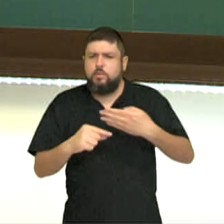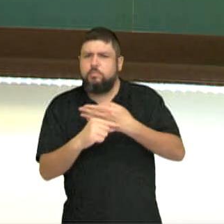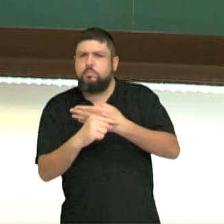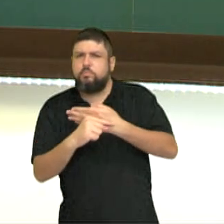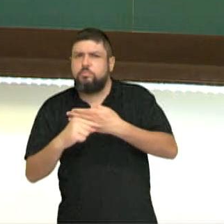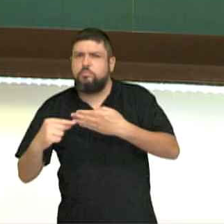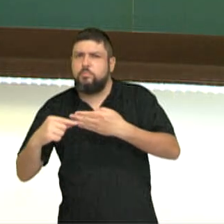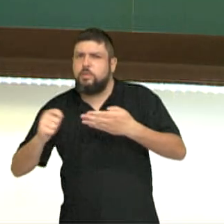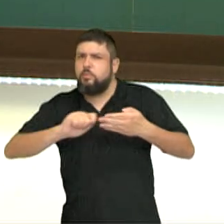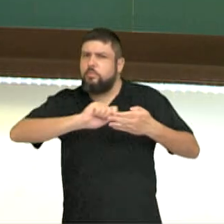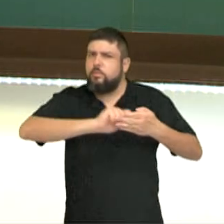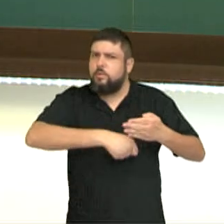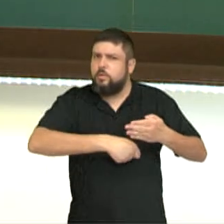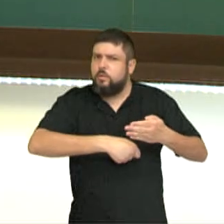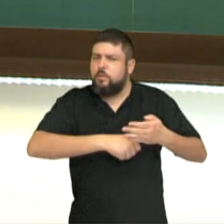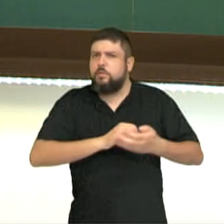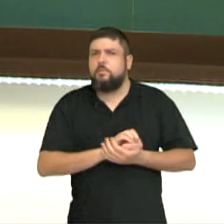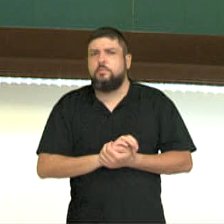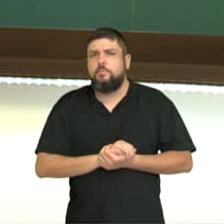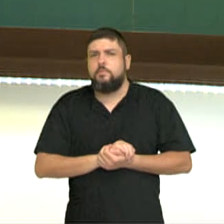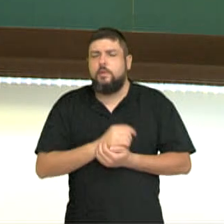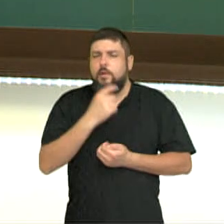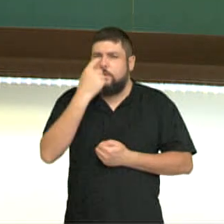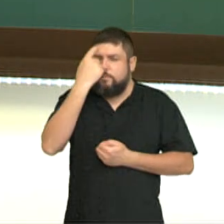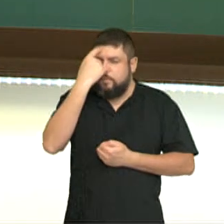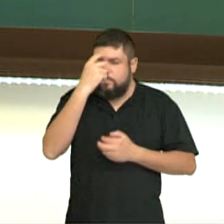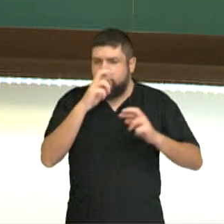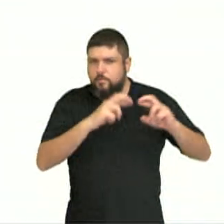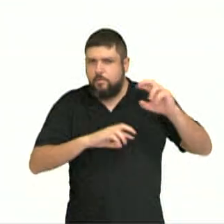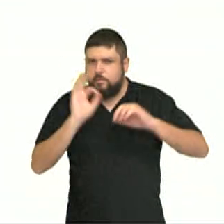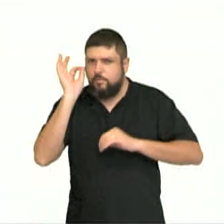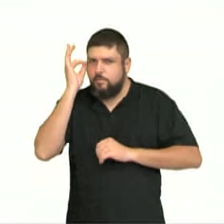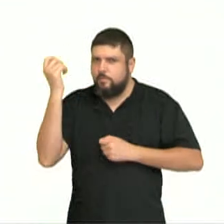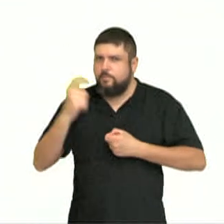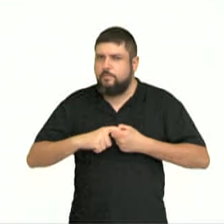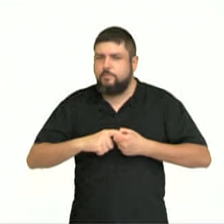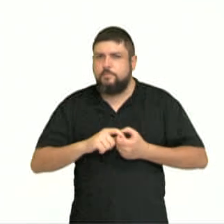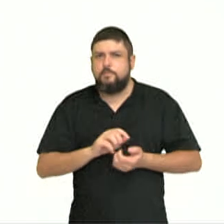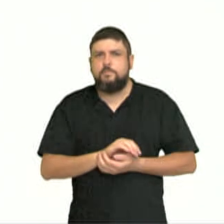resenhista? Pensa, analisa que eu já volto.